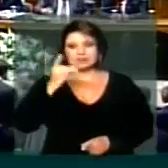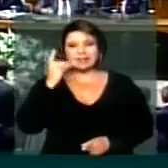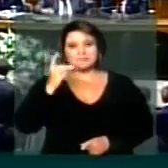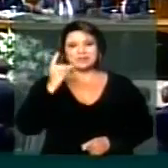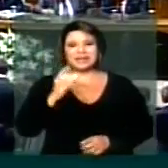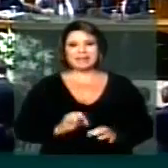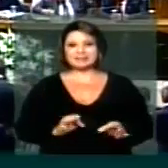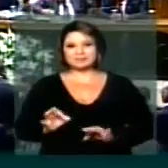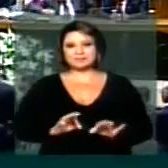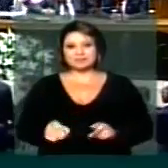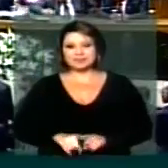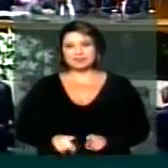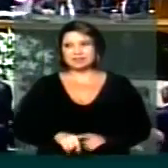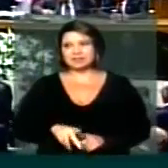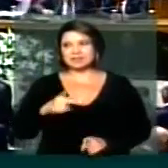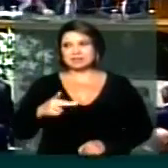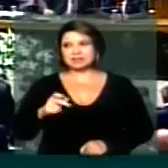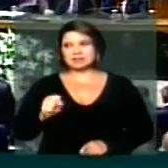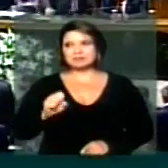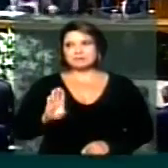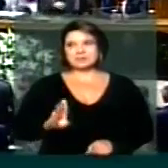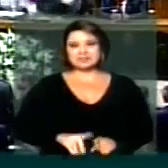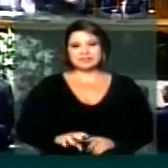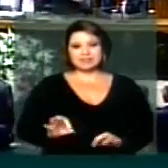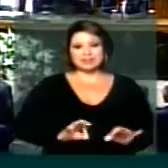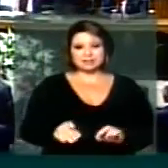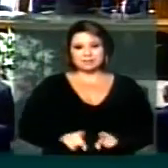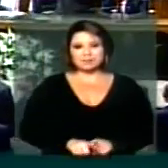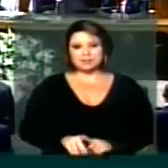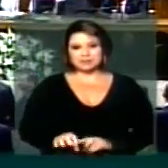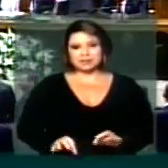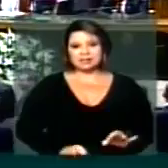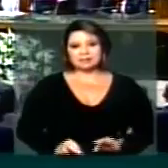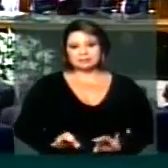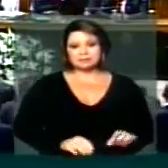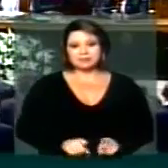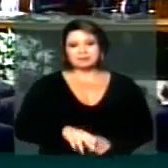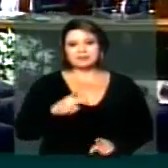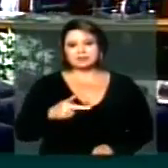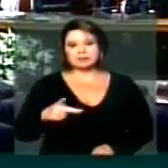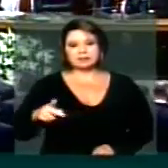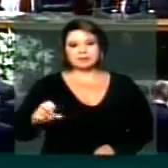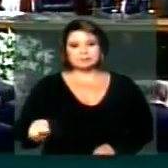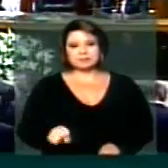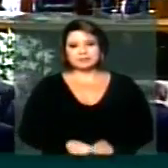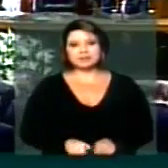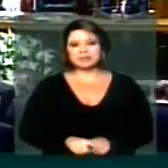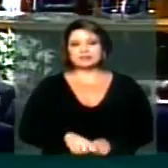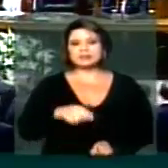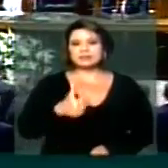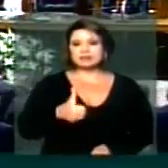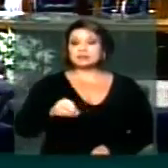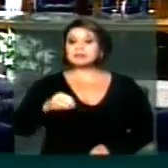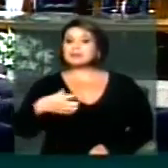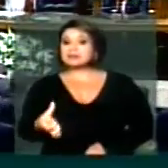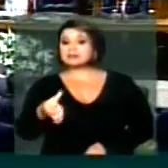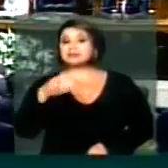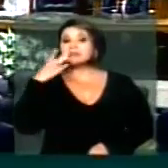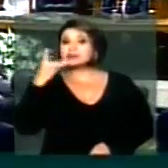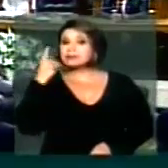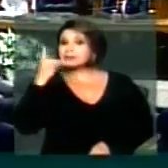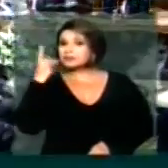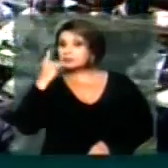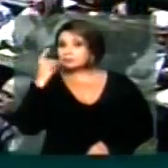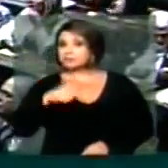PSDB, aliás, PSB de Minas Gerais, com apoio do PSB, do PSDB, do PV e PPS. São 106